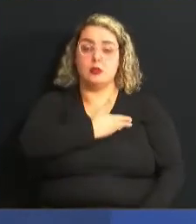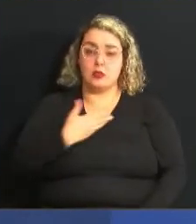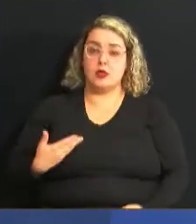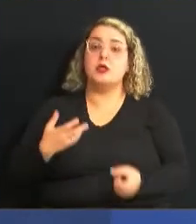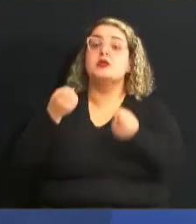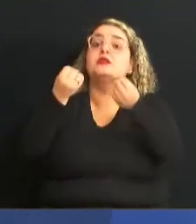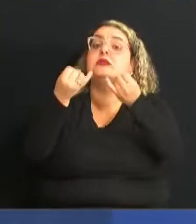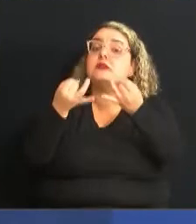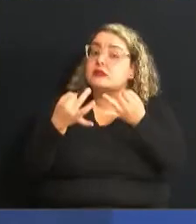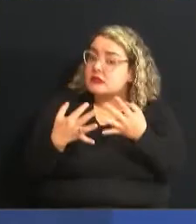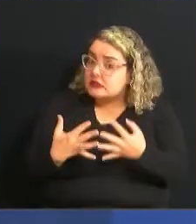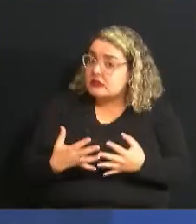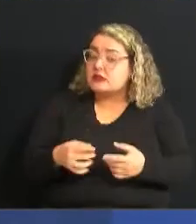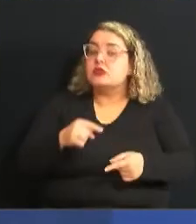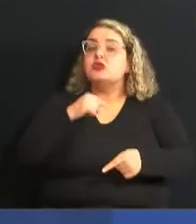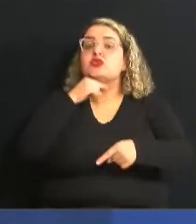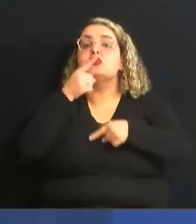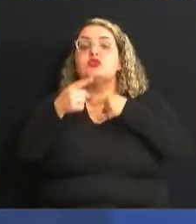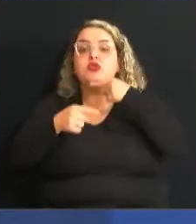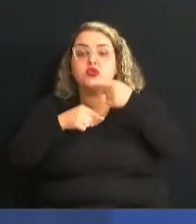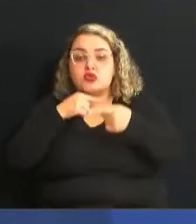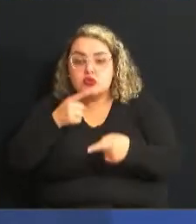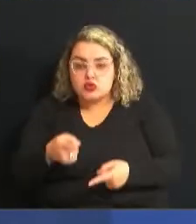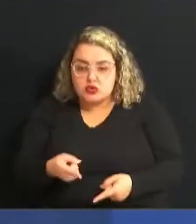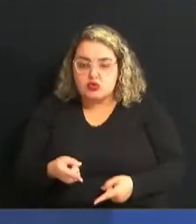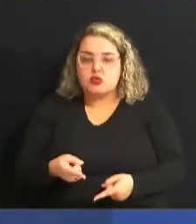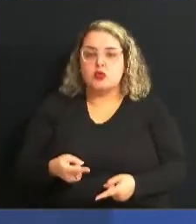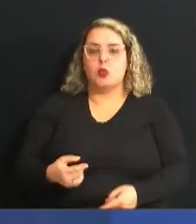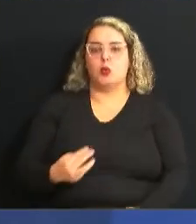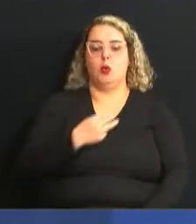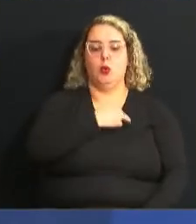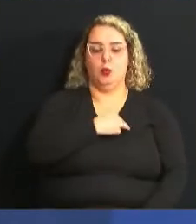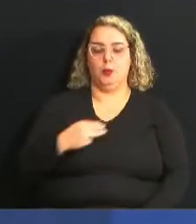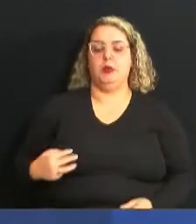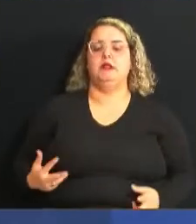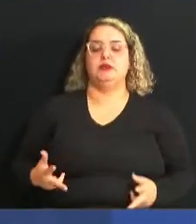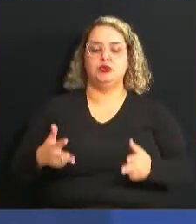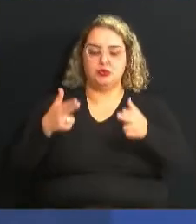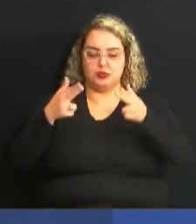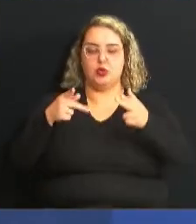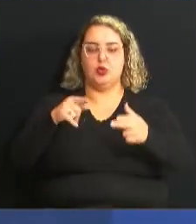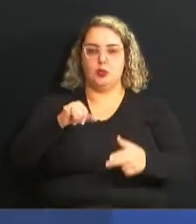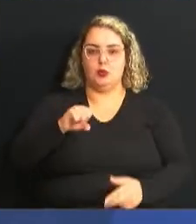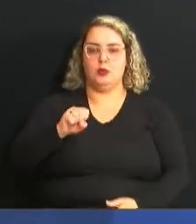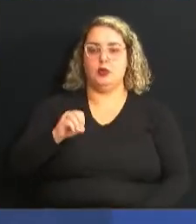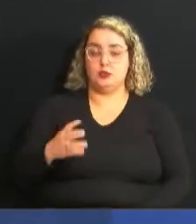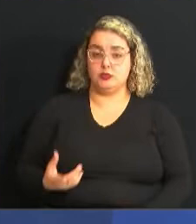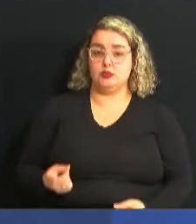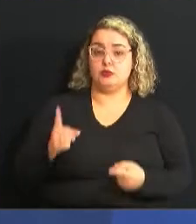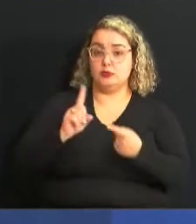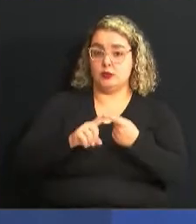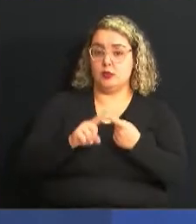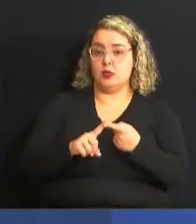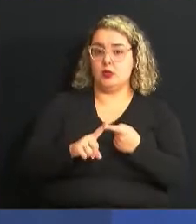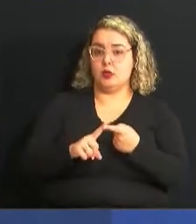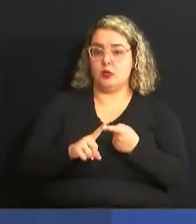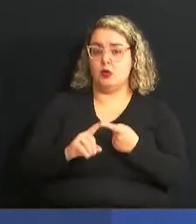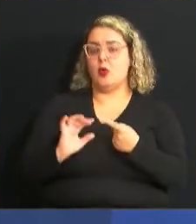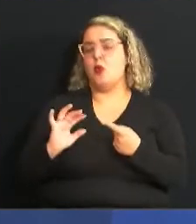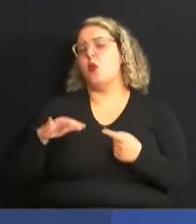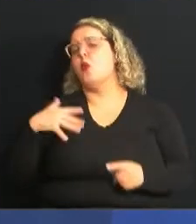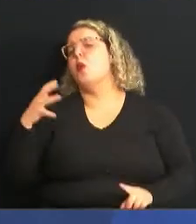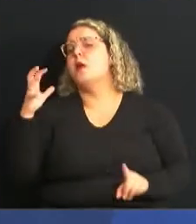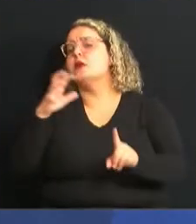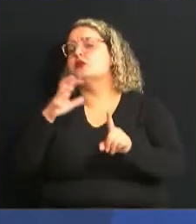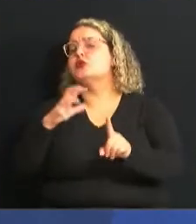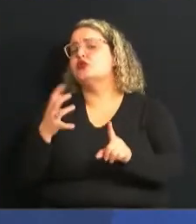esclareçam as dúvidas que levaram o ministro a suspender o piso. Entre elas estão: quais os impactos financeiros da